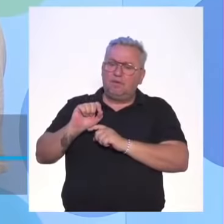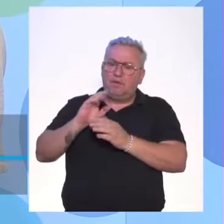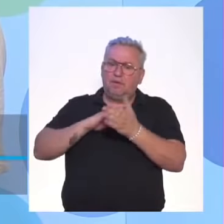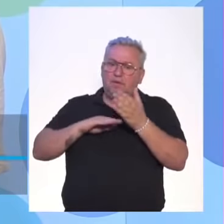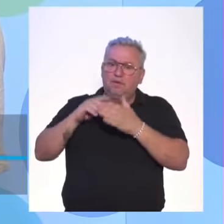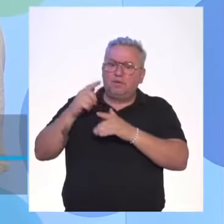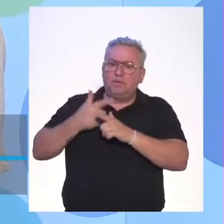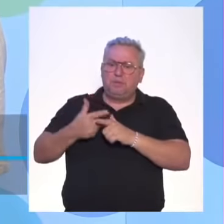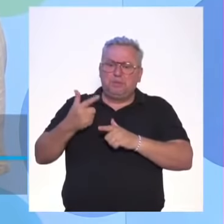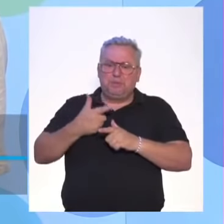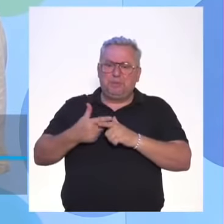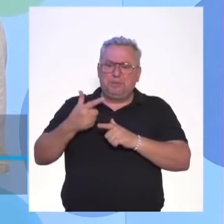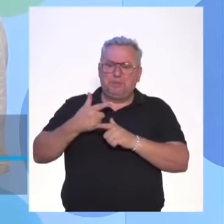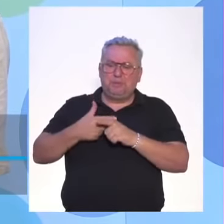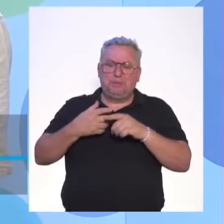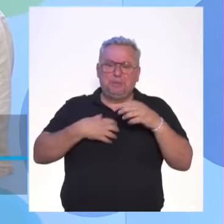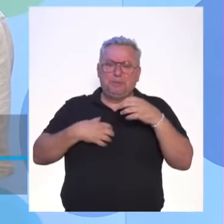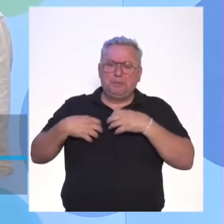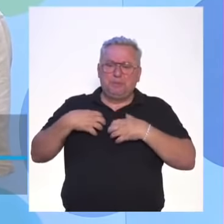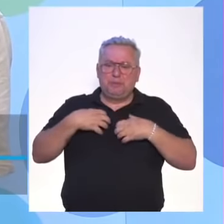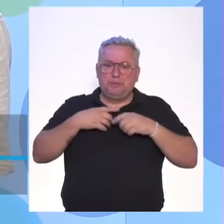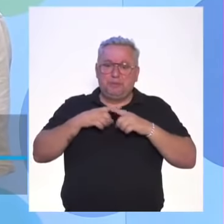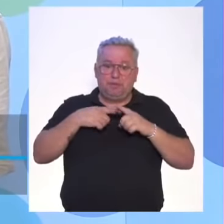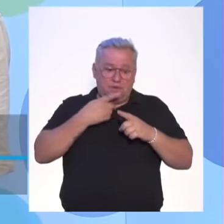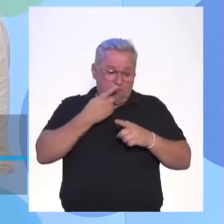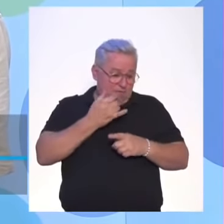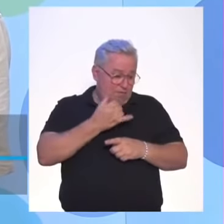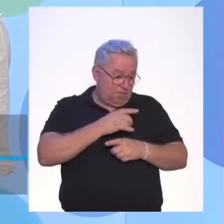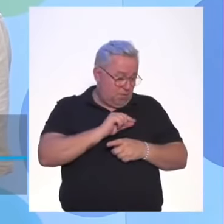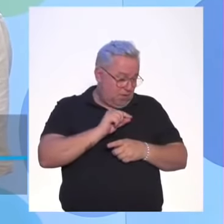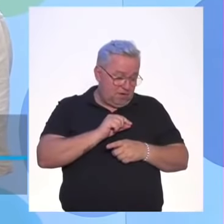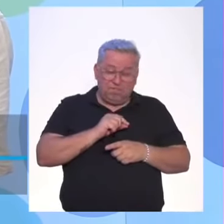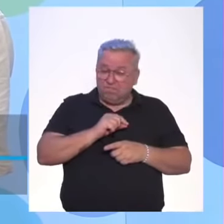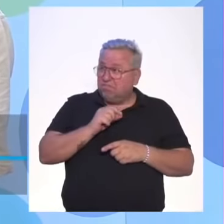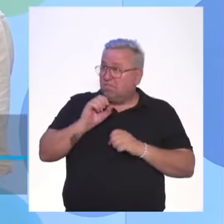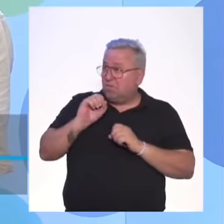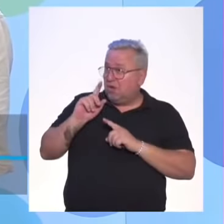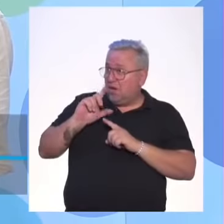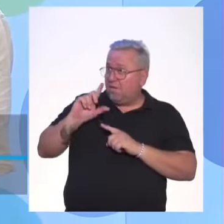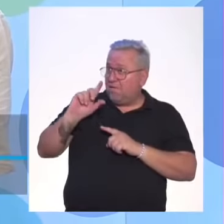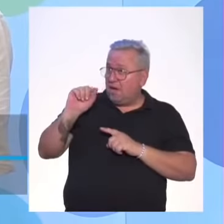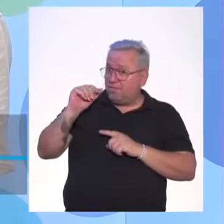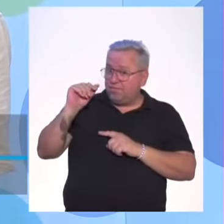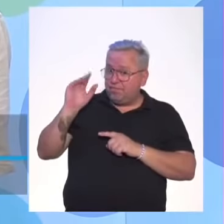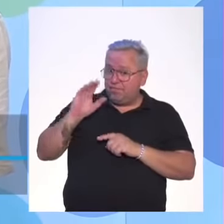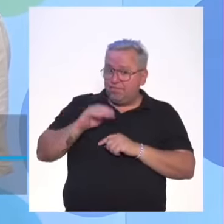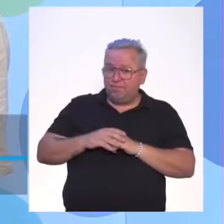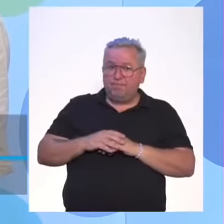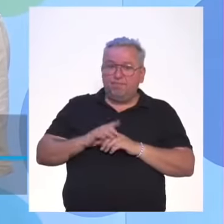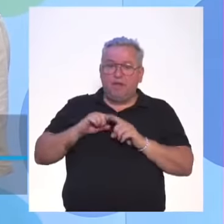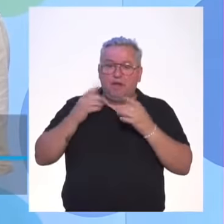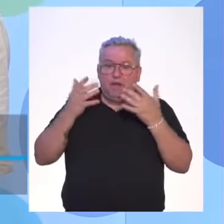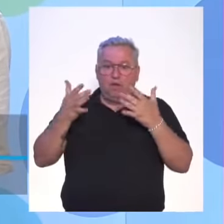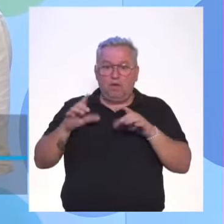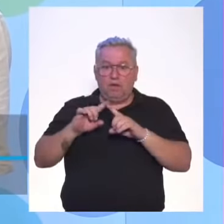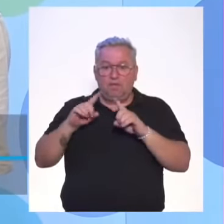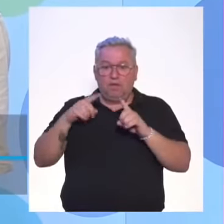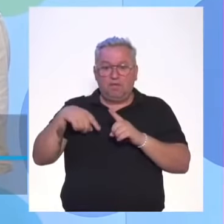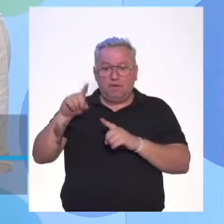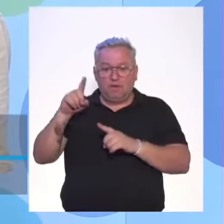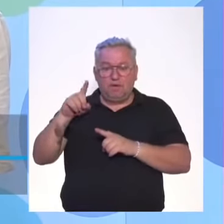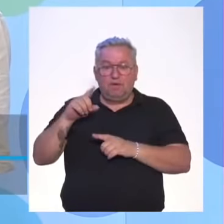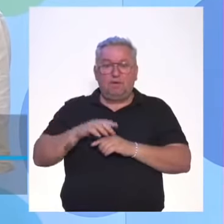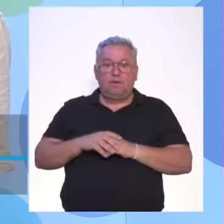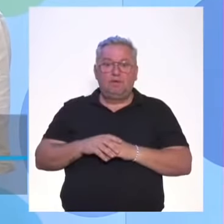toda melhor dramática né Toda tal mas quando ele fala quero ir embora ela fala tão vá né ela não quer mas ela falar